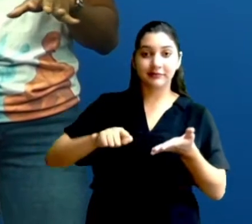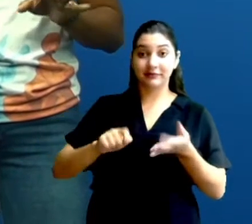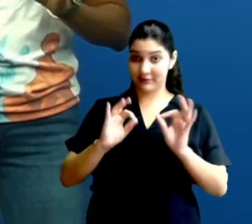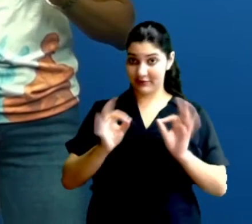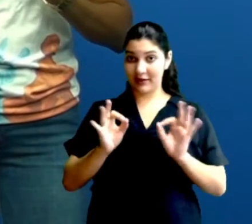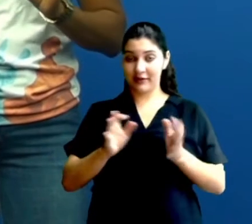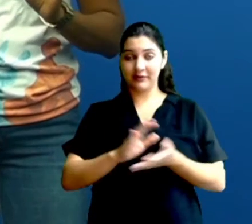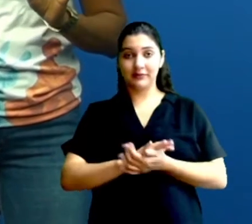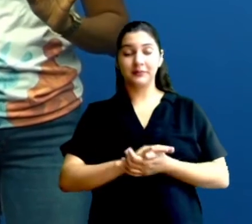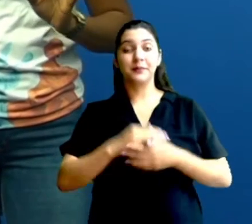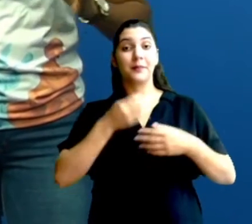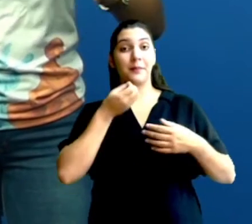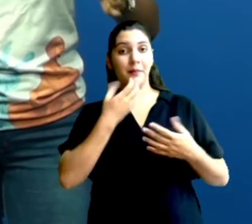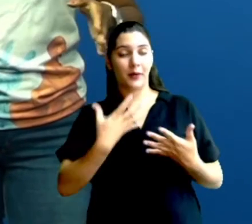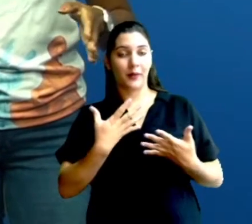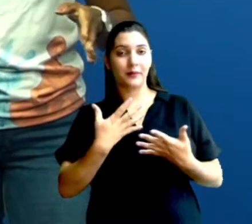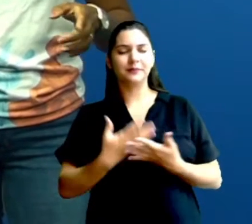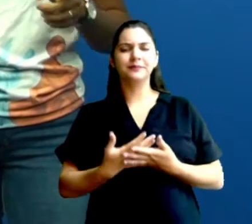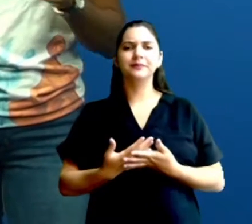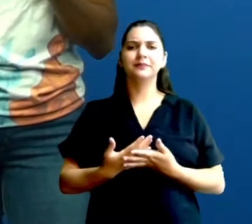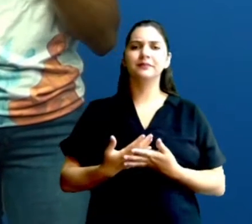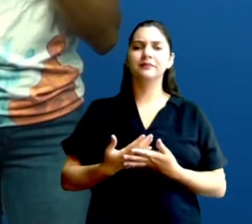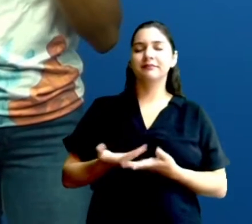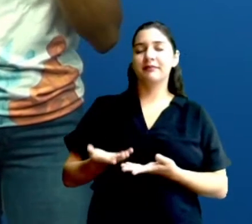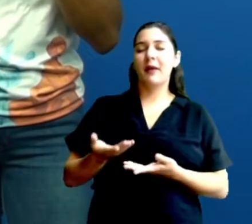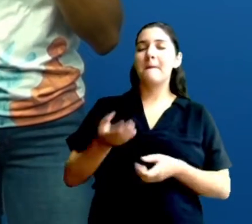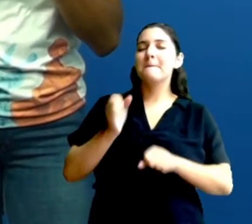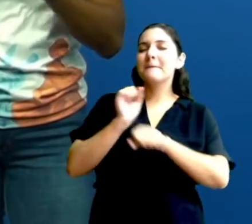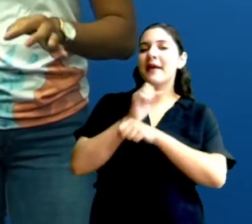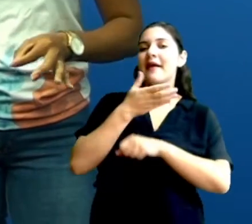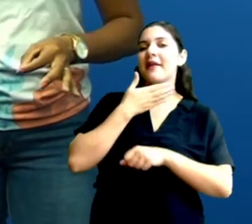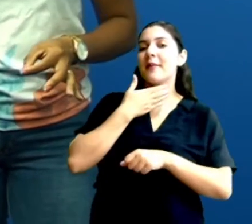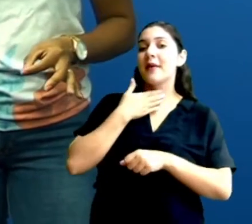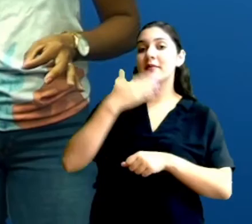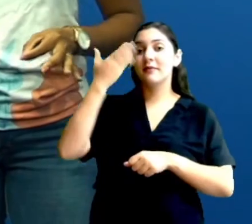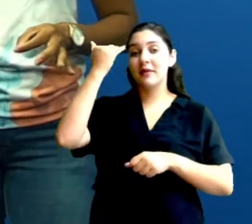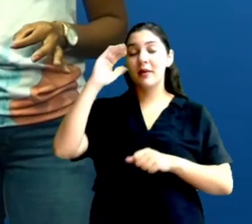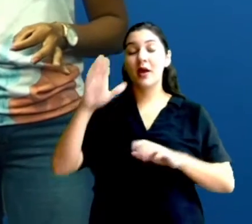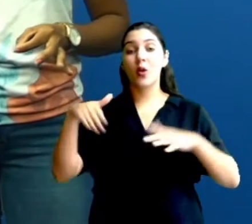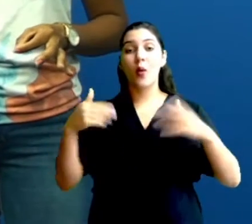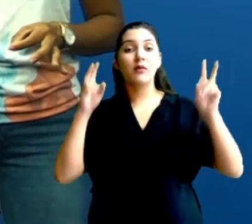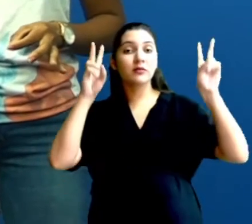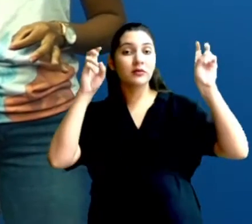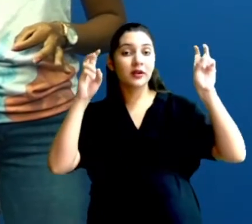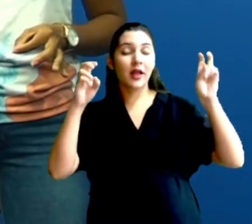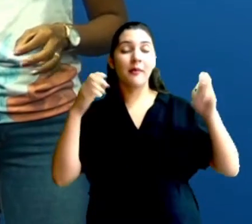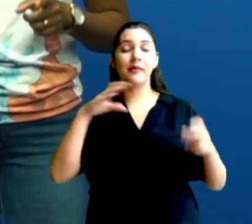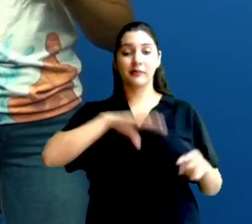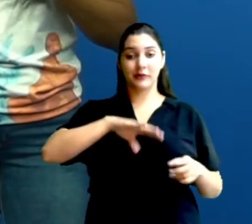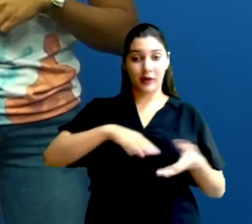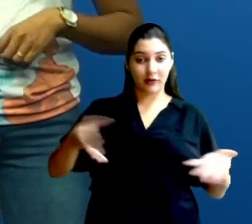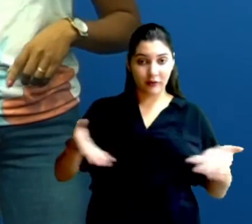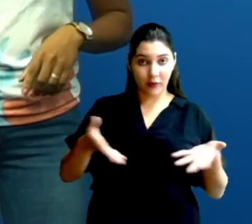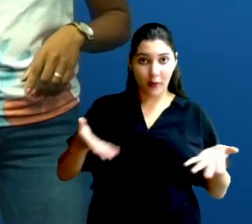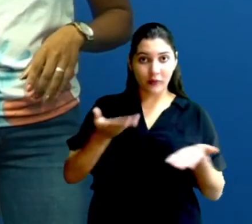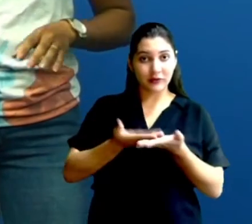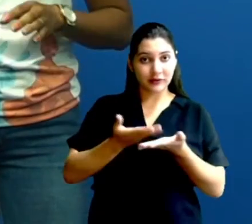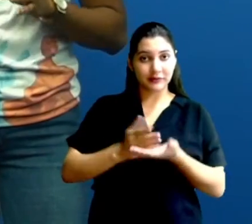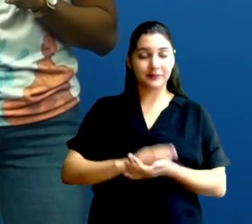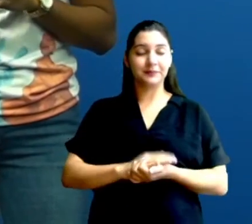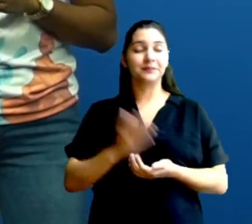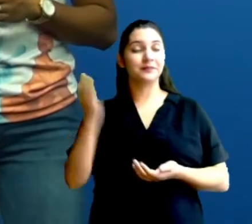é isso? Bom, nós vamos deixar de papo e vamos saber qual é o tema da aula de língua portuguesa de hoje? Vamos